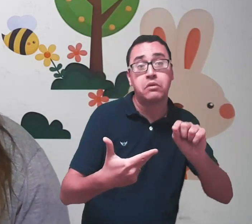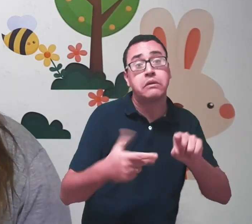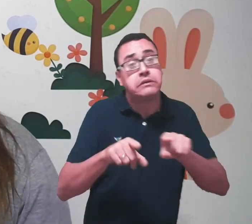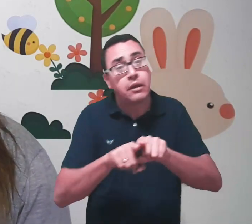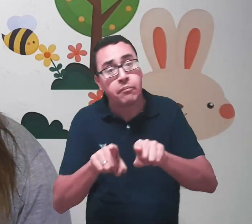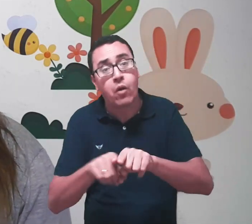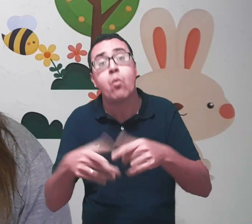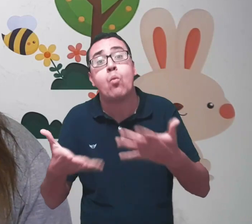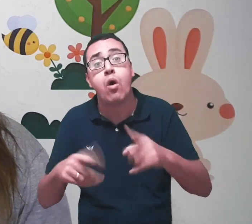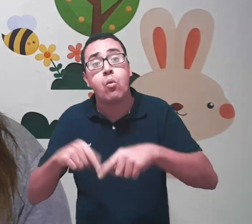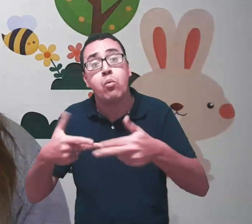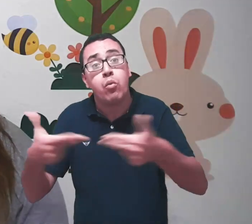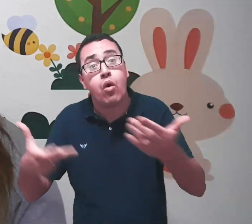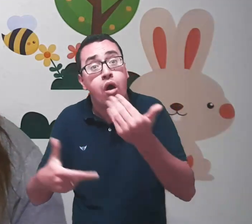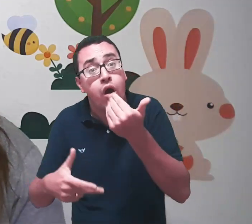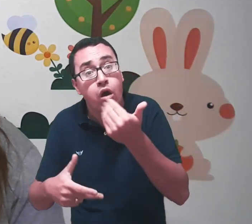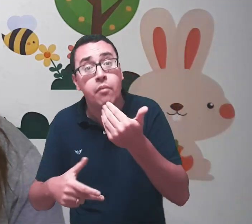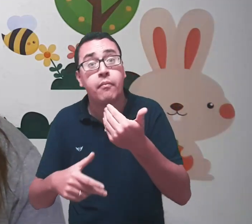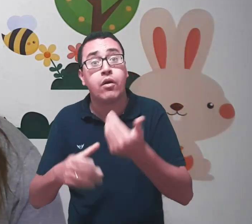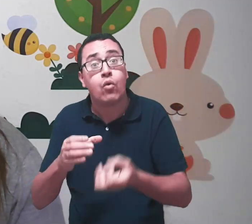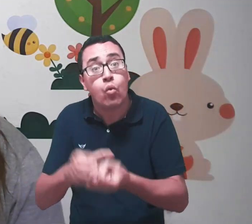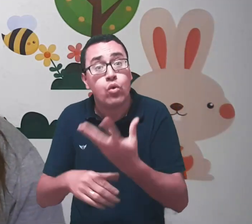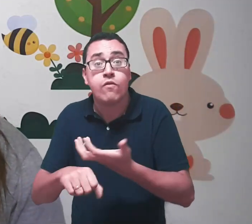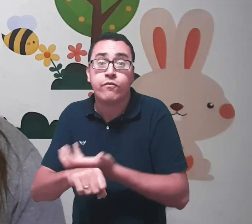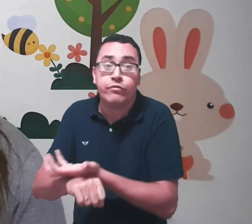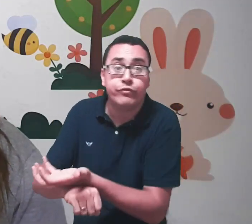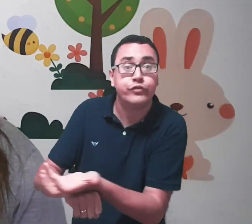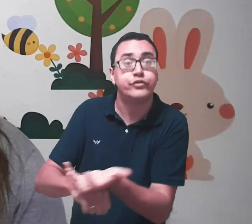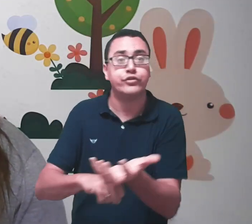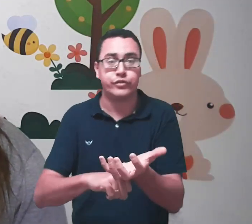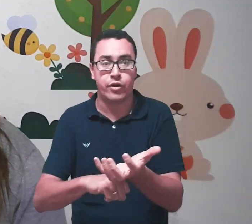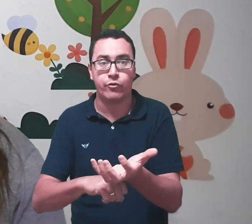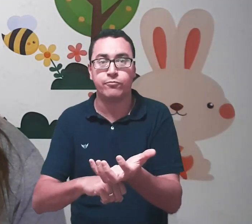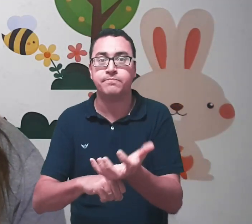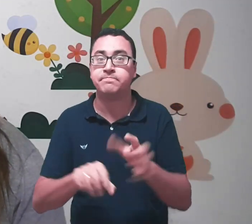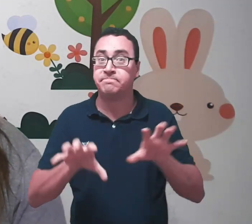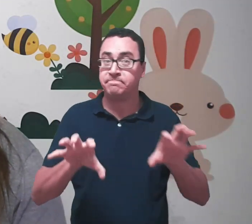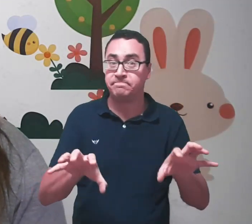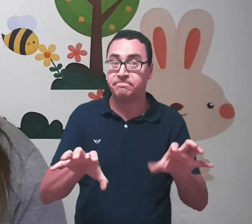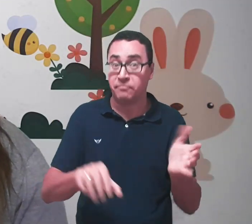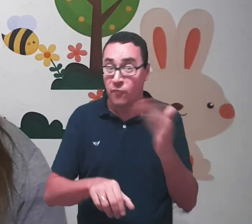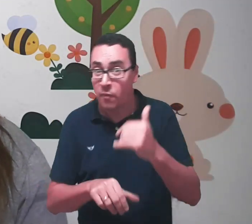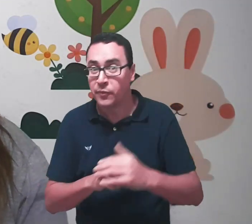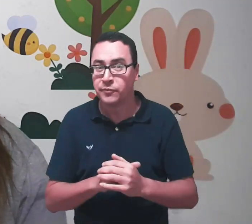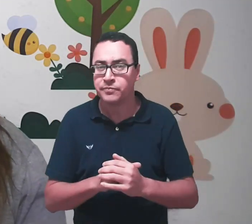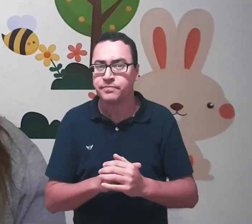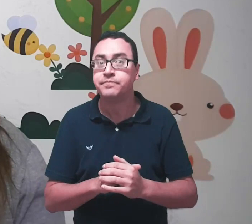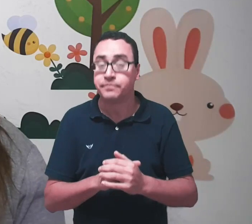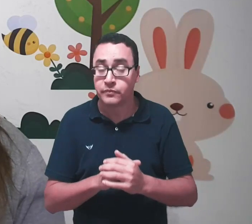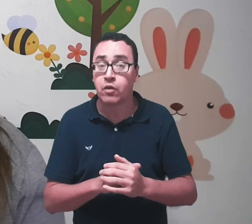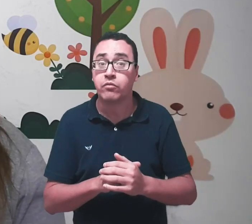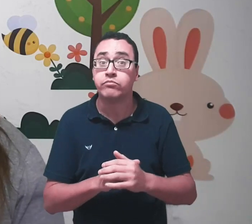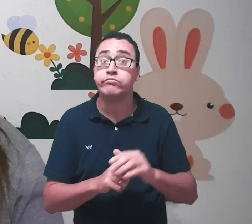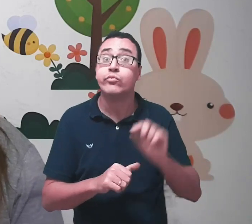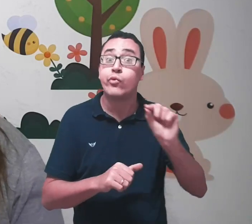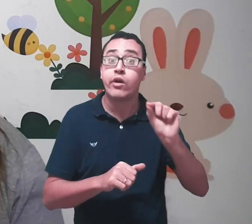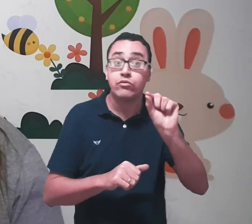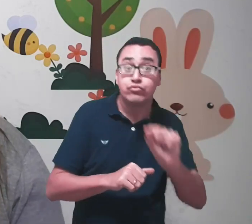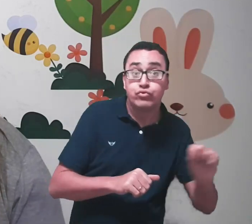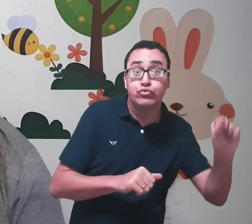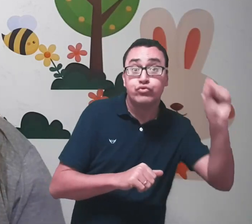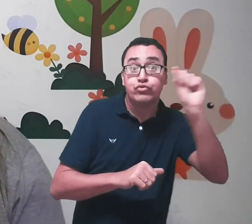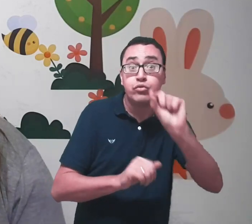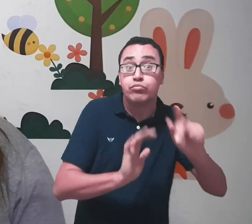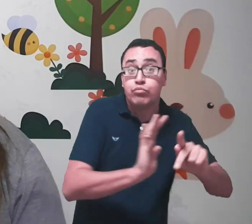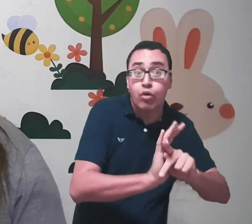nós temos aí que são de origem vegetal. Vamos lá? Então, você vai circular os que são de